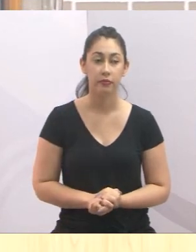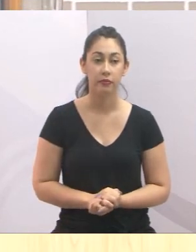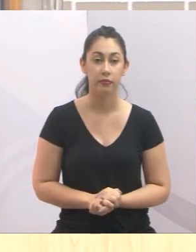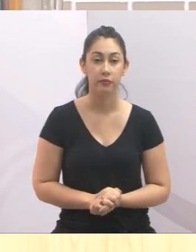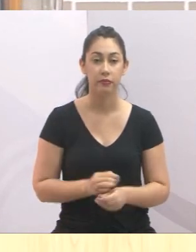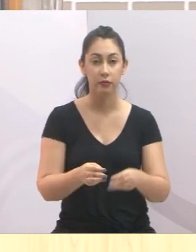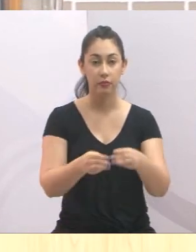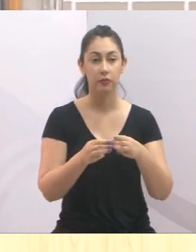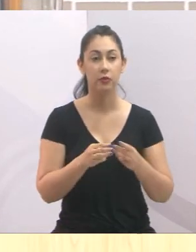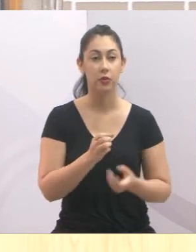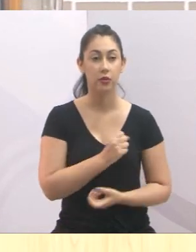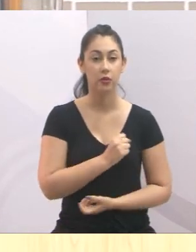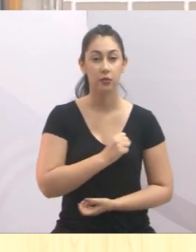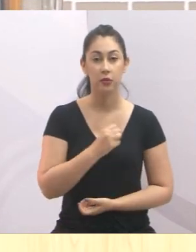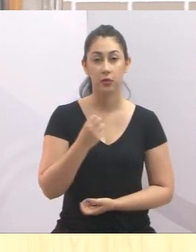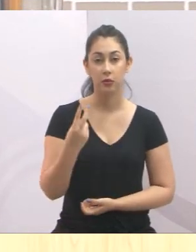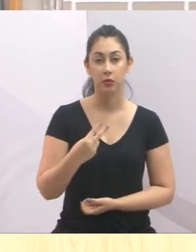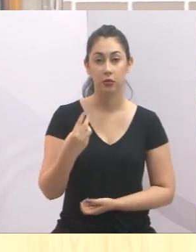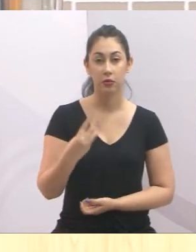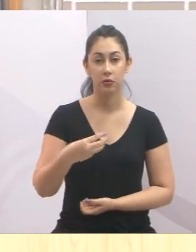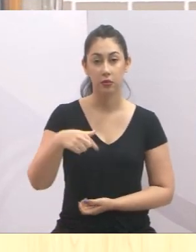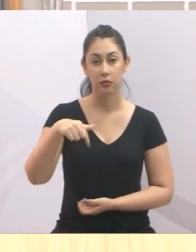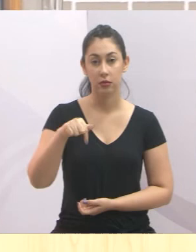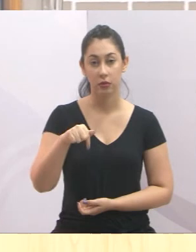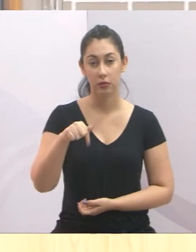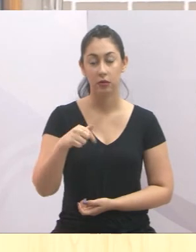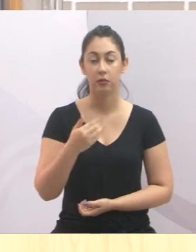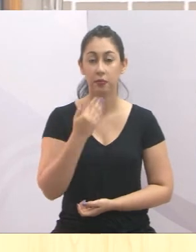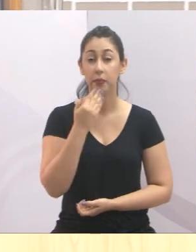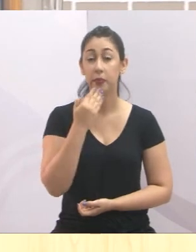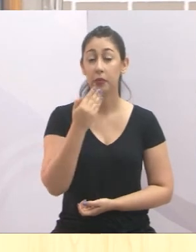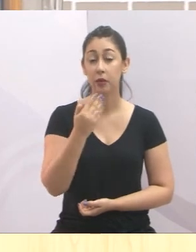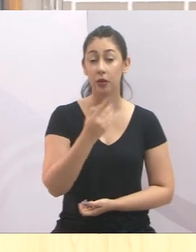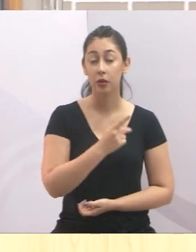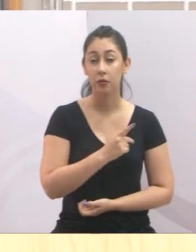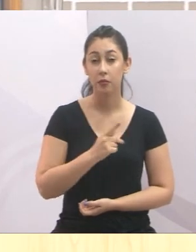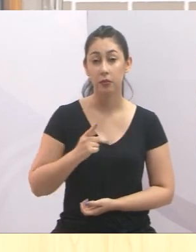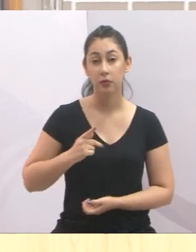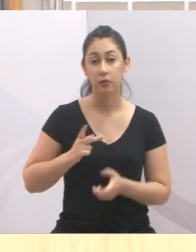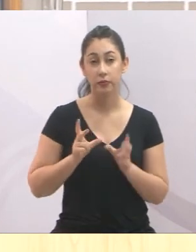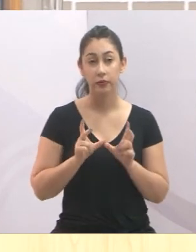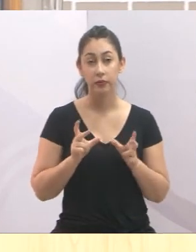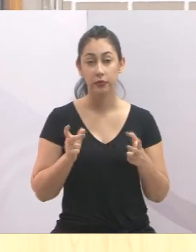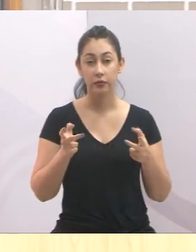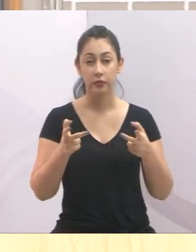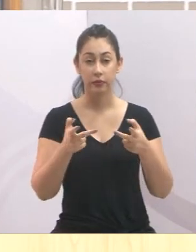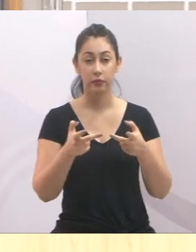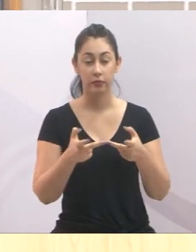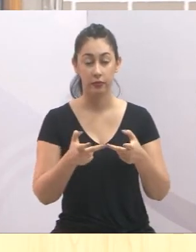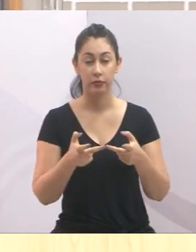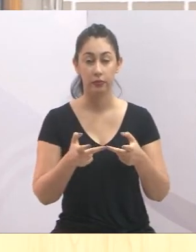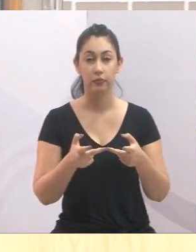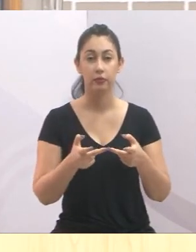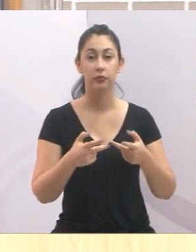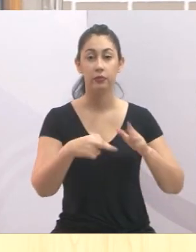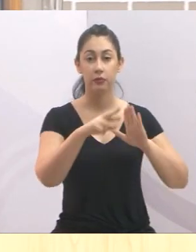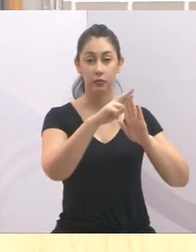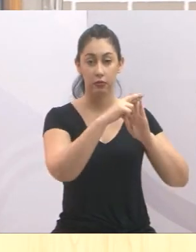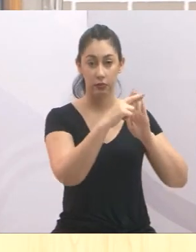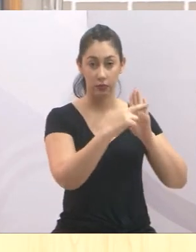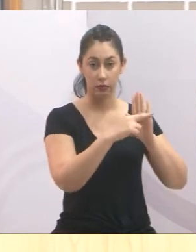Moção número 237. Requeremos ao excelentíssimo senhor presidente dessa casa,